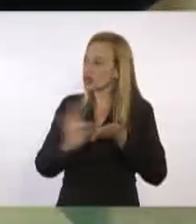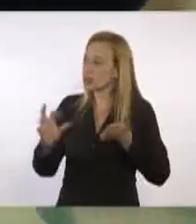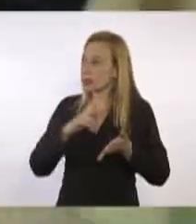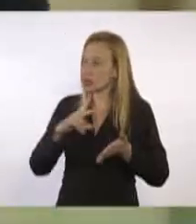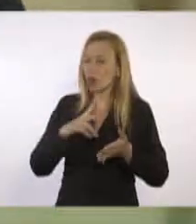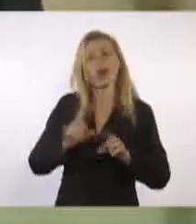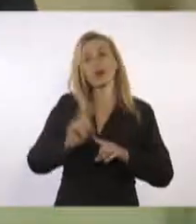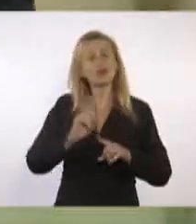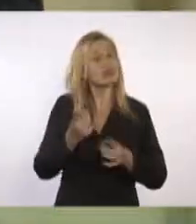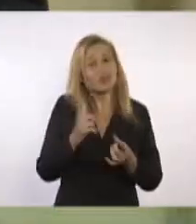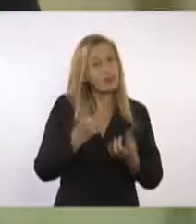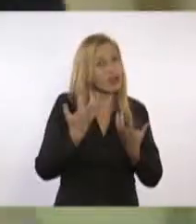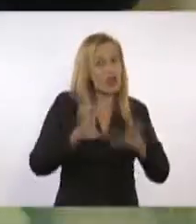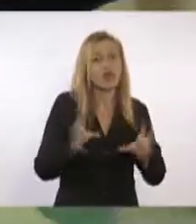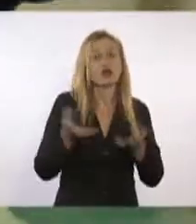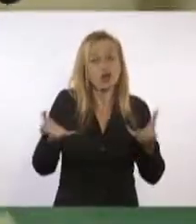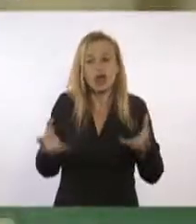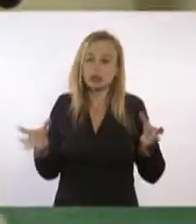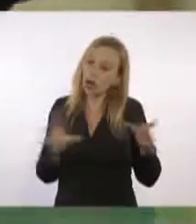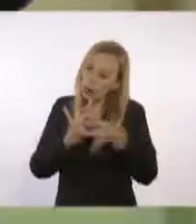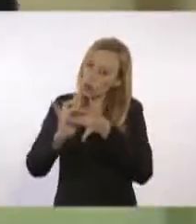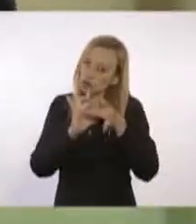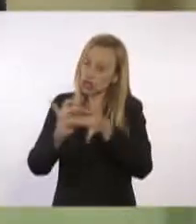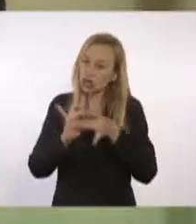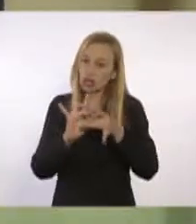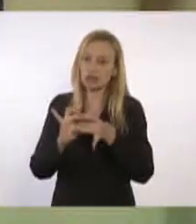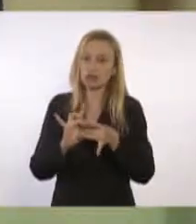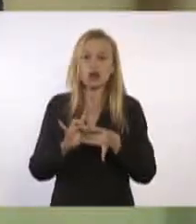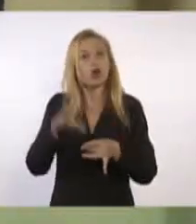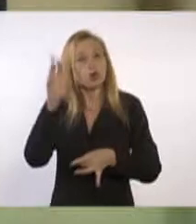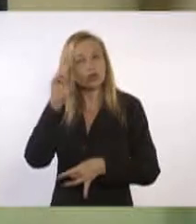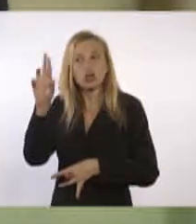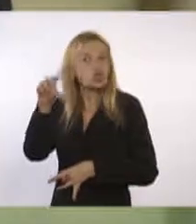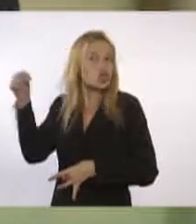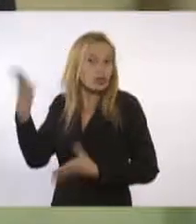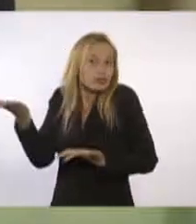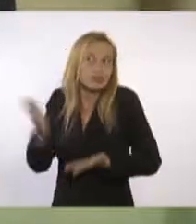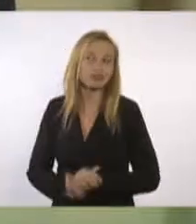que a gente faça tudo harmonicamente, como o senhor quiser, ué, sem problema nenhum.